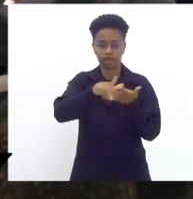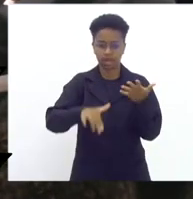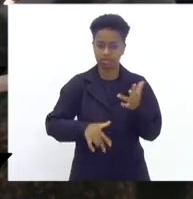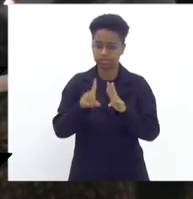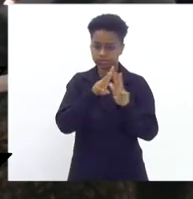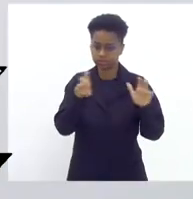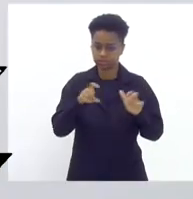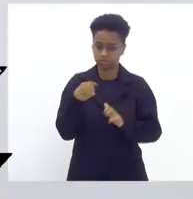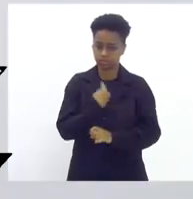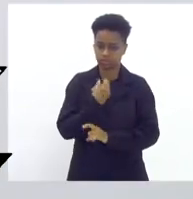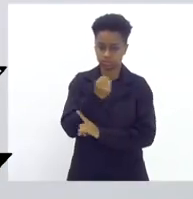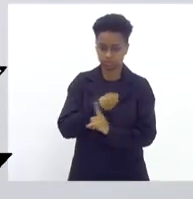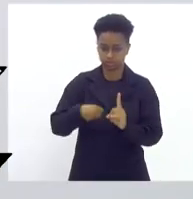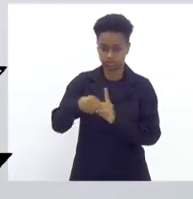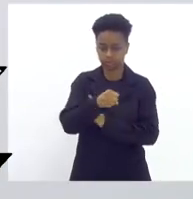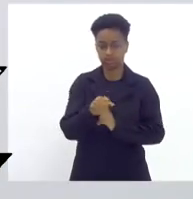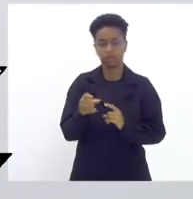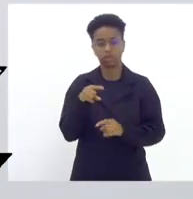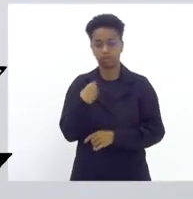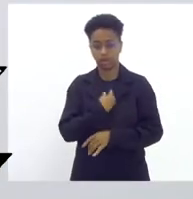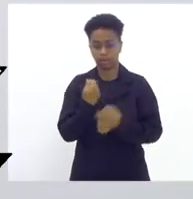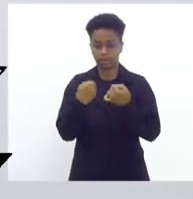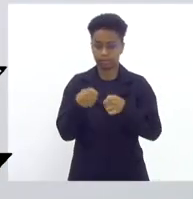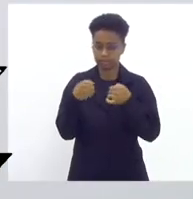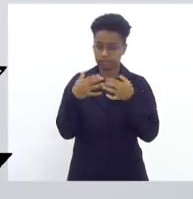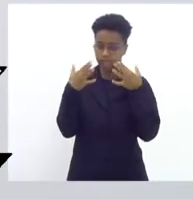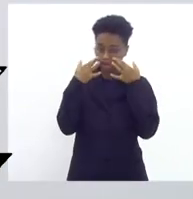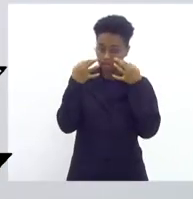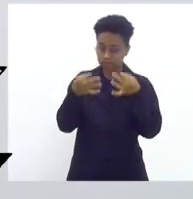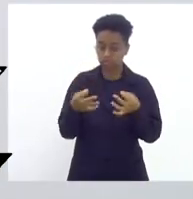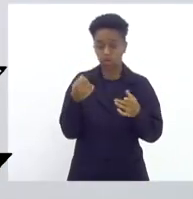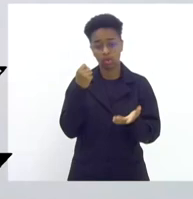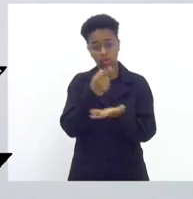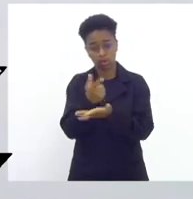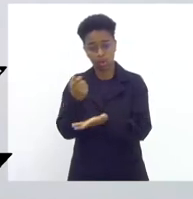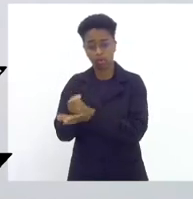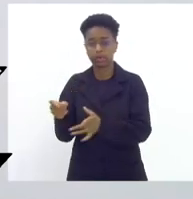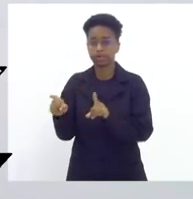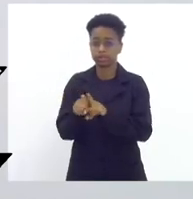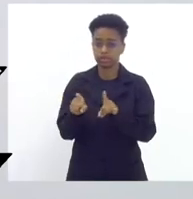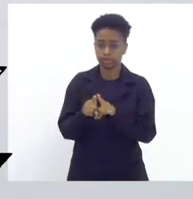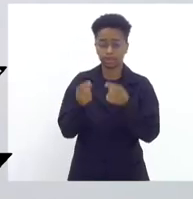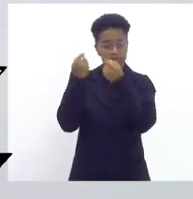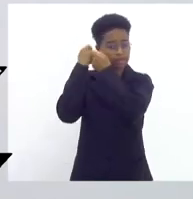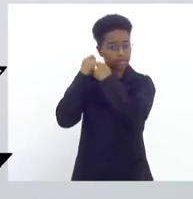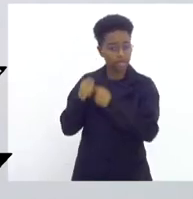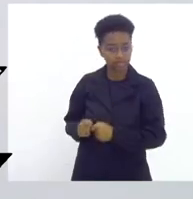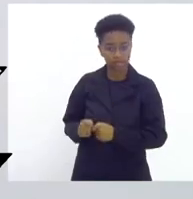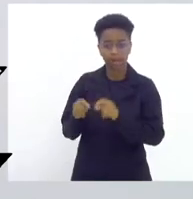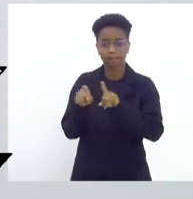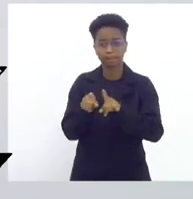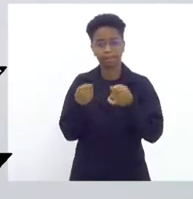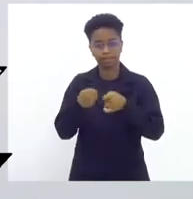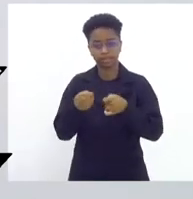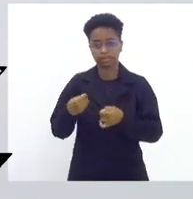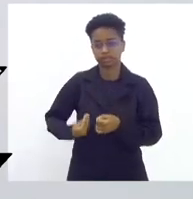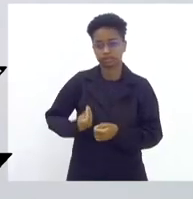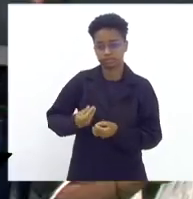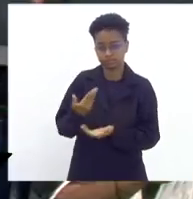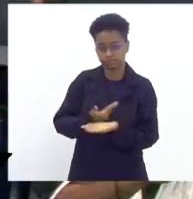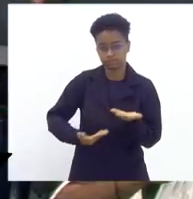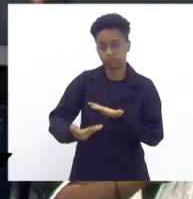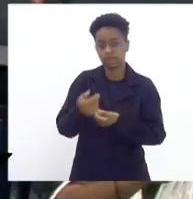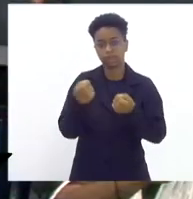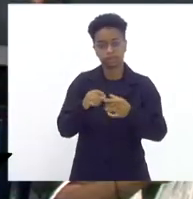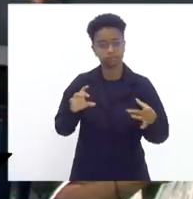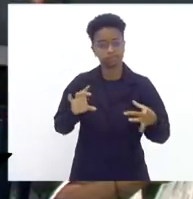da nossa sociedade ouçamos compramos é transemos vivenciamos aqui